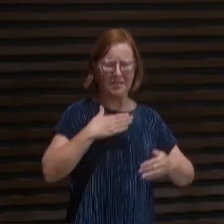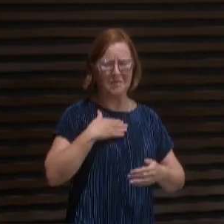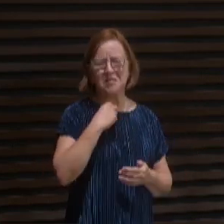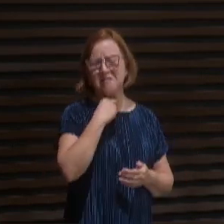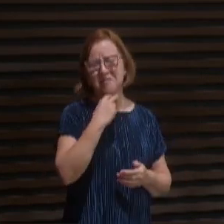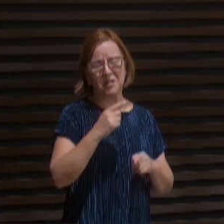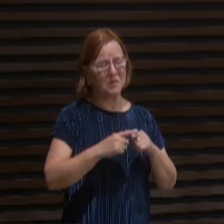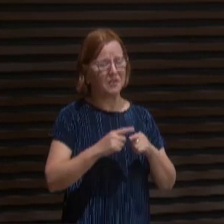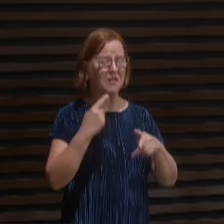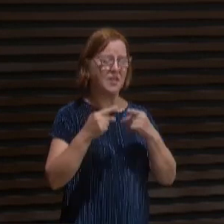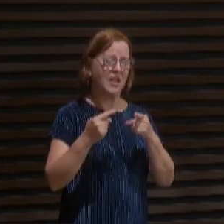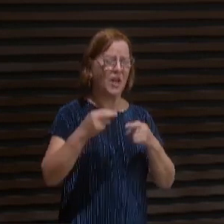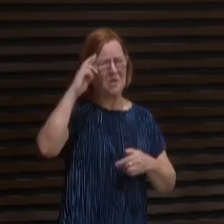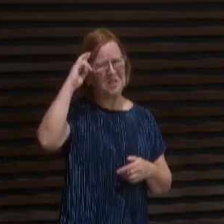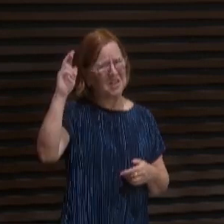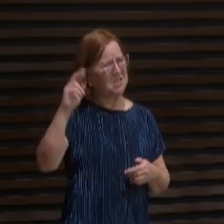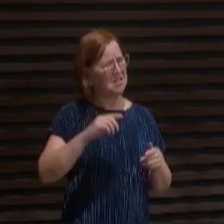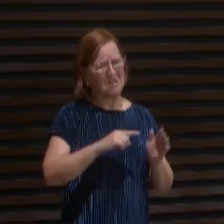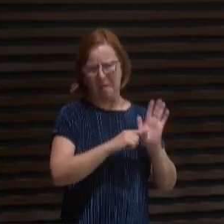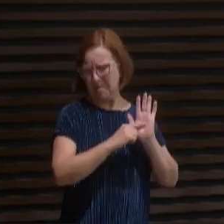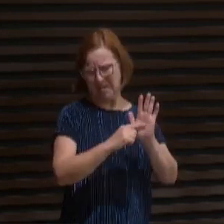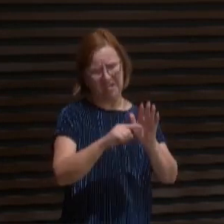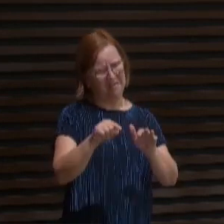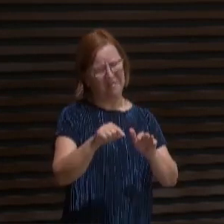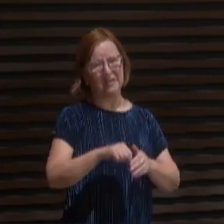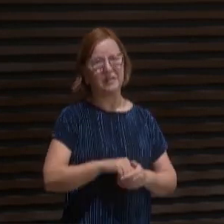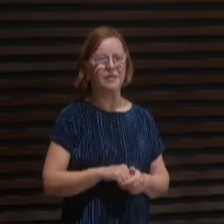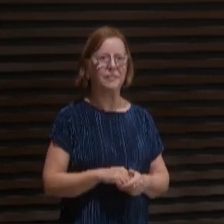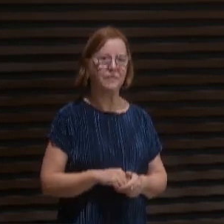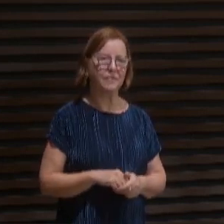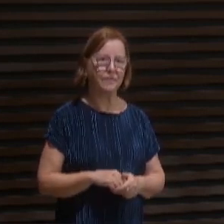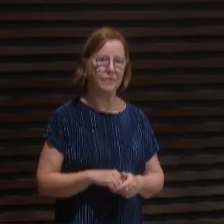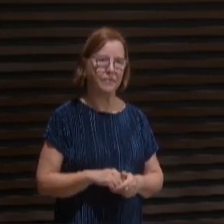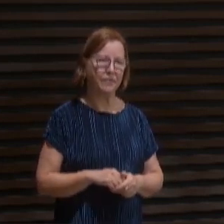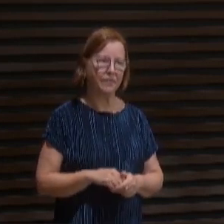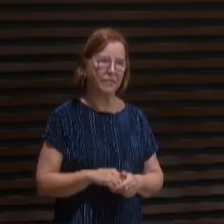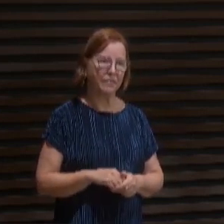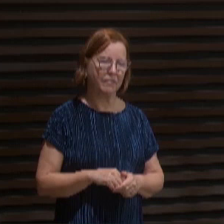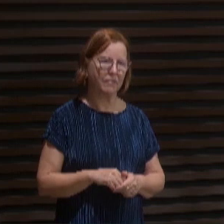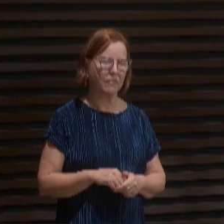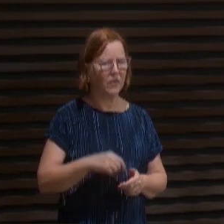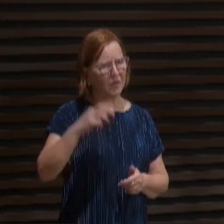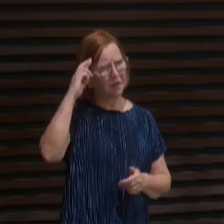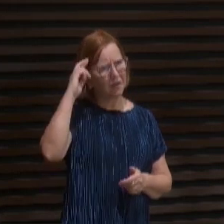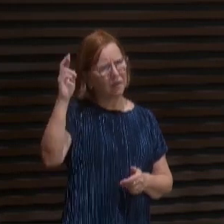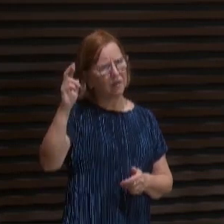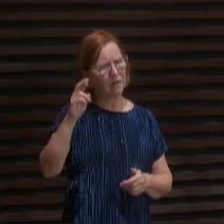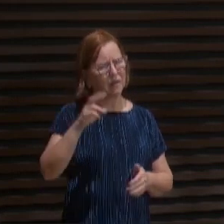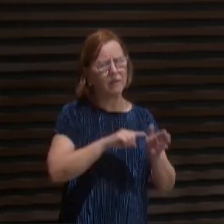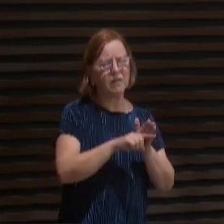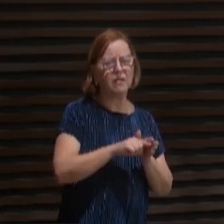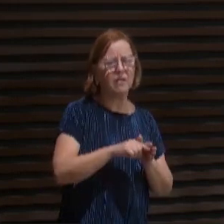dirão: o Senhor não te apareceu. Perguntou-lhe o Senhor: que é isto que tens na